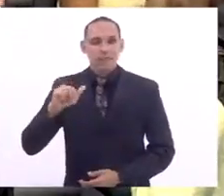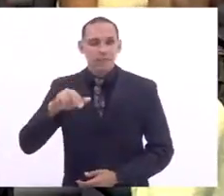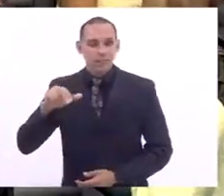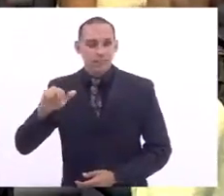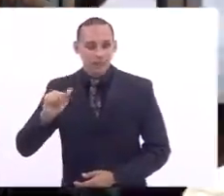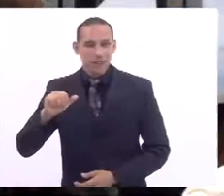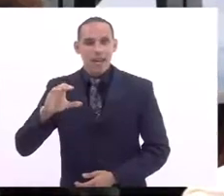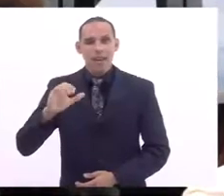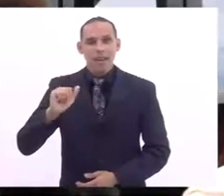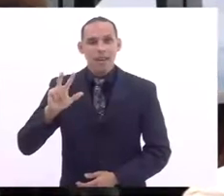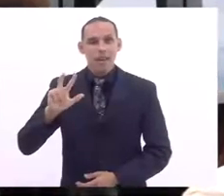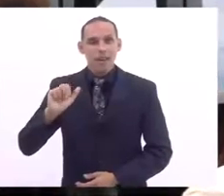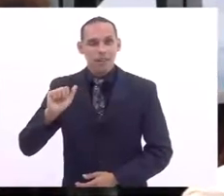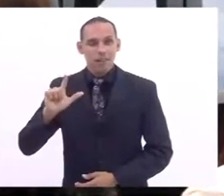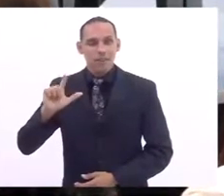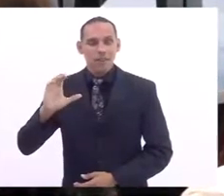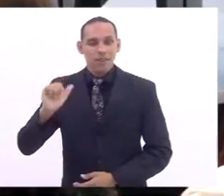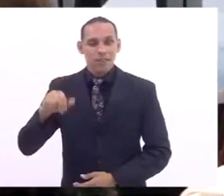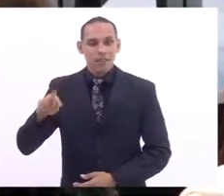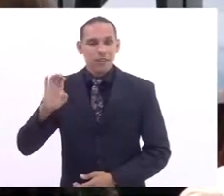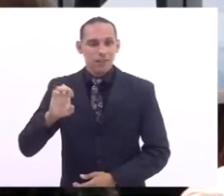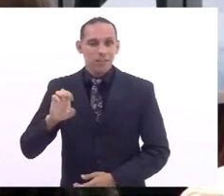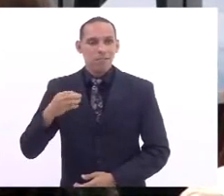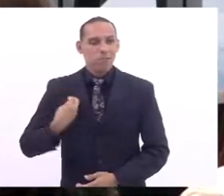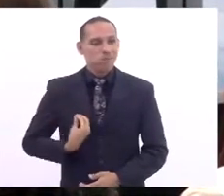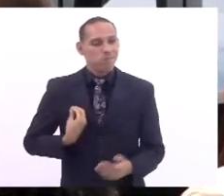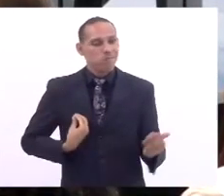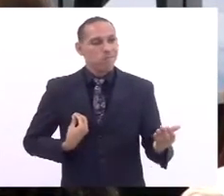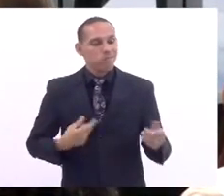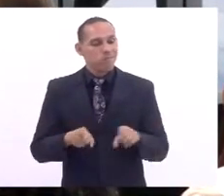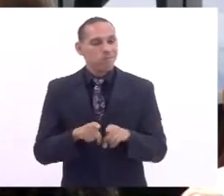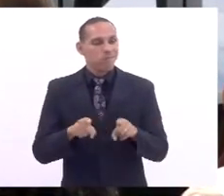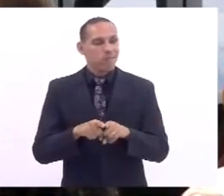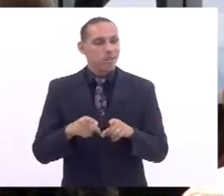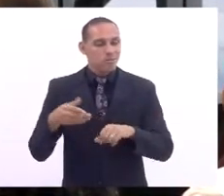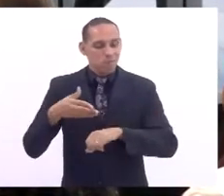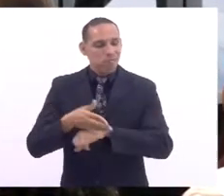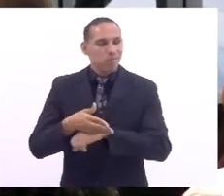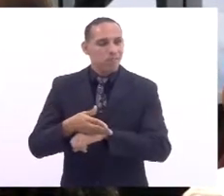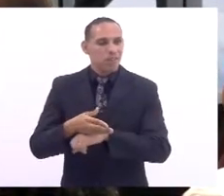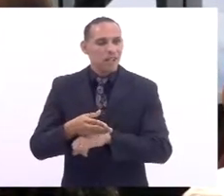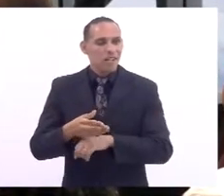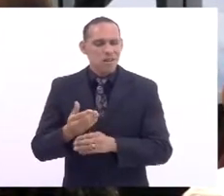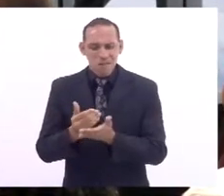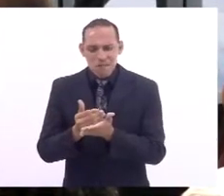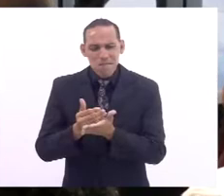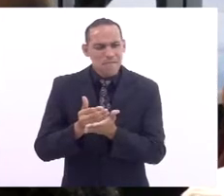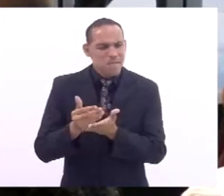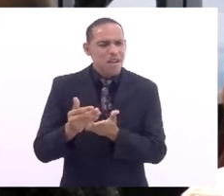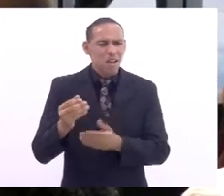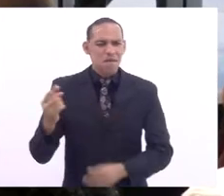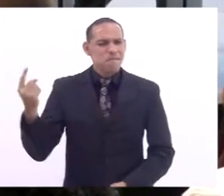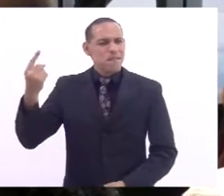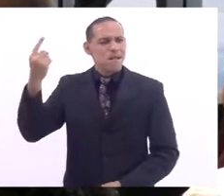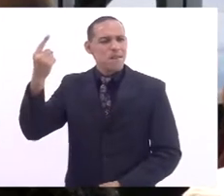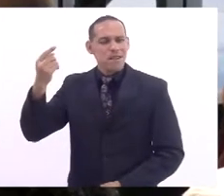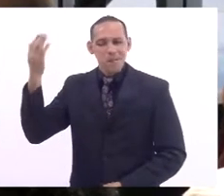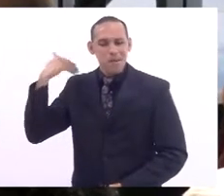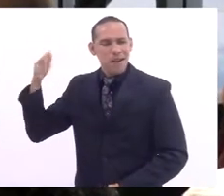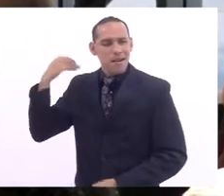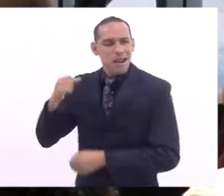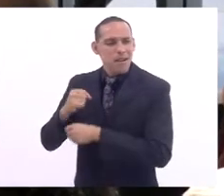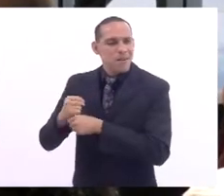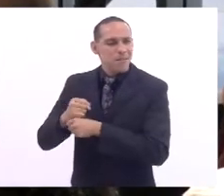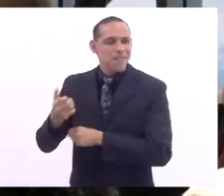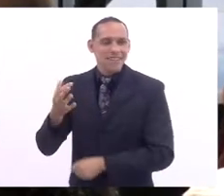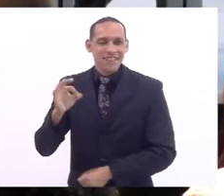Cavalcante pela presença e também pela participação nesse pioneirismo coletivo né há cerca de dez anos e